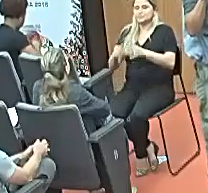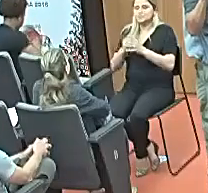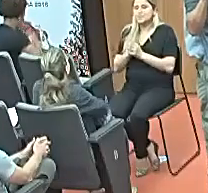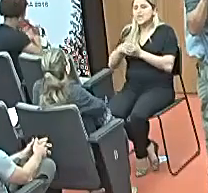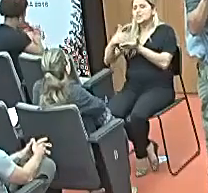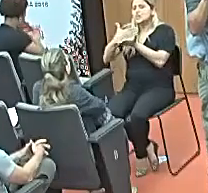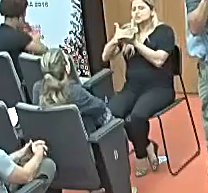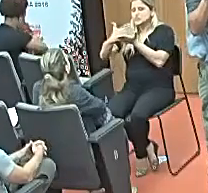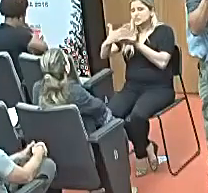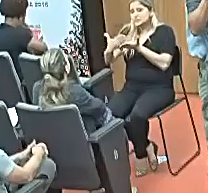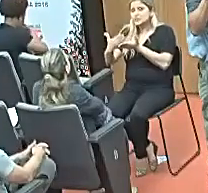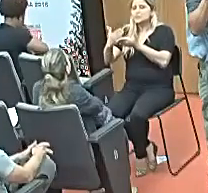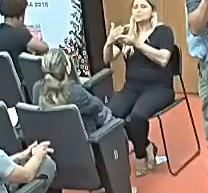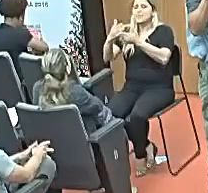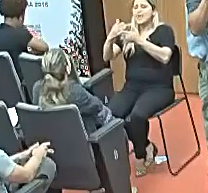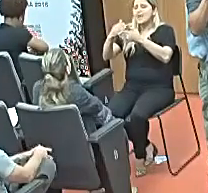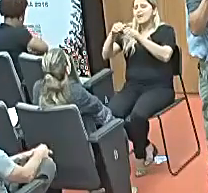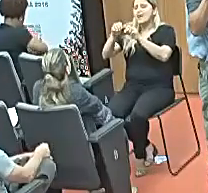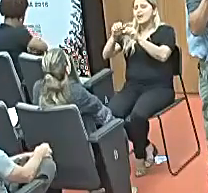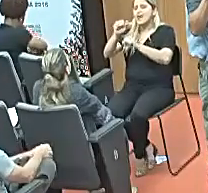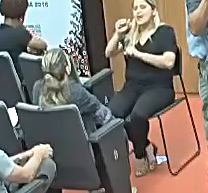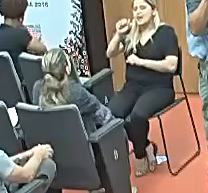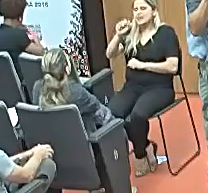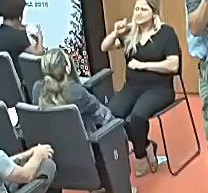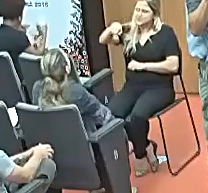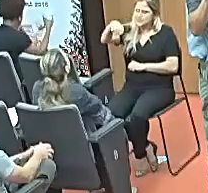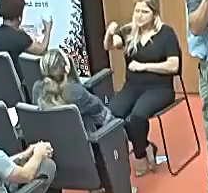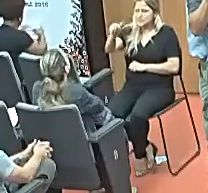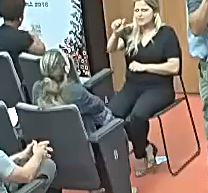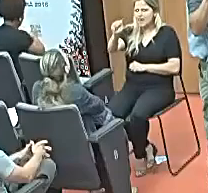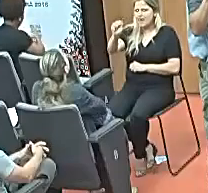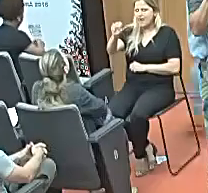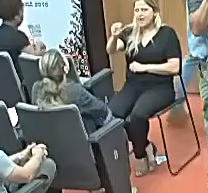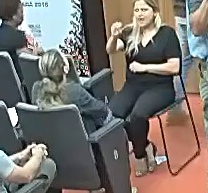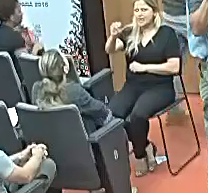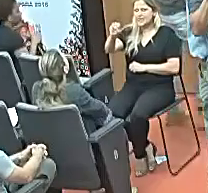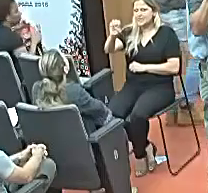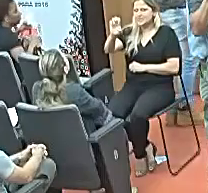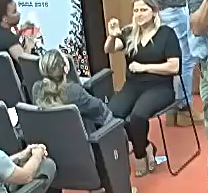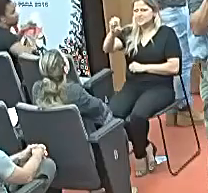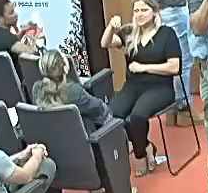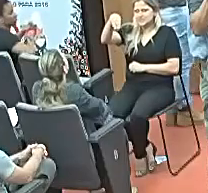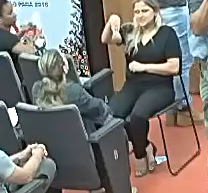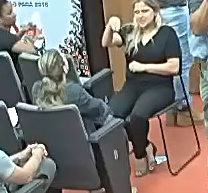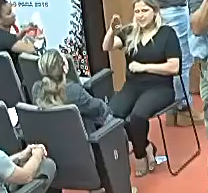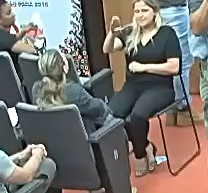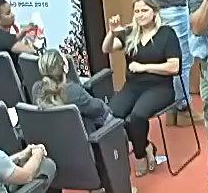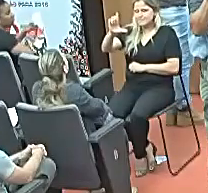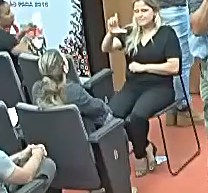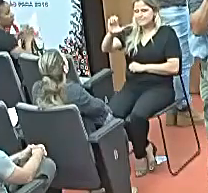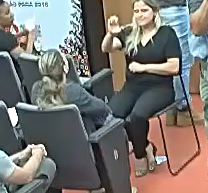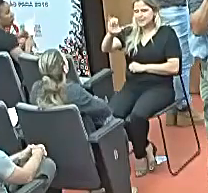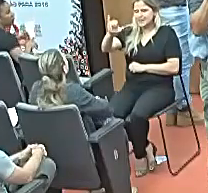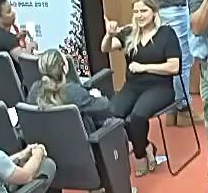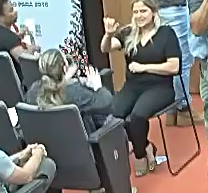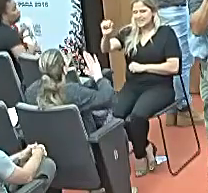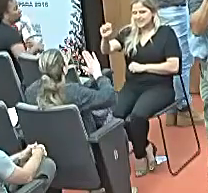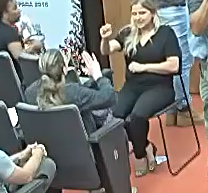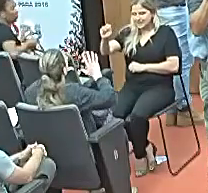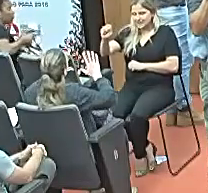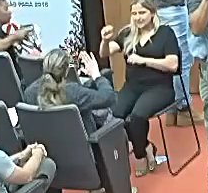com muitas é readaptações internas nem na sua o seu funcionamento